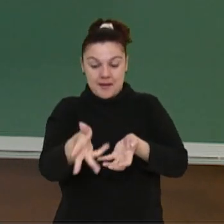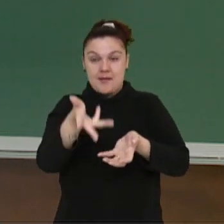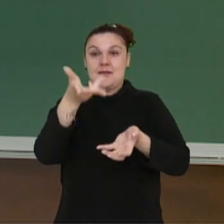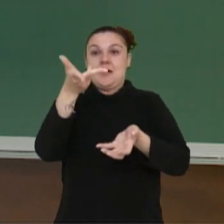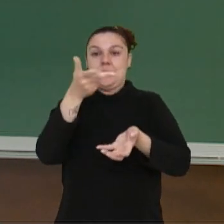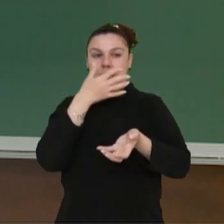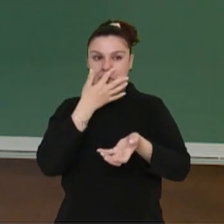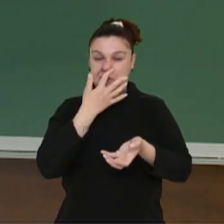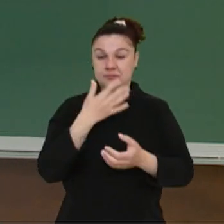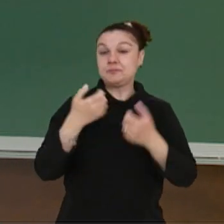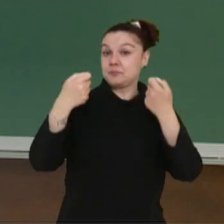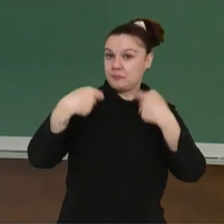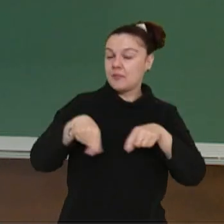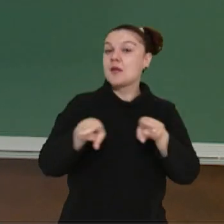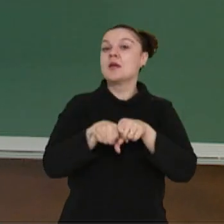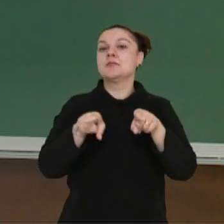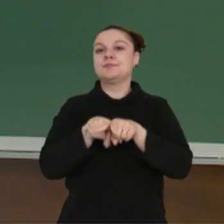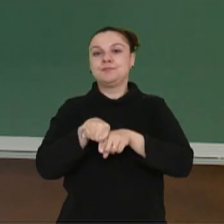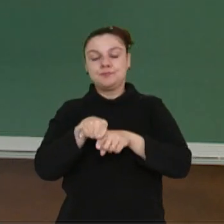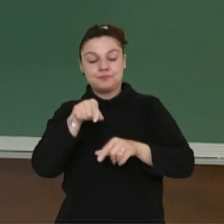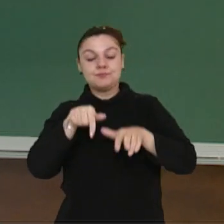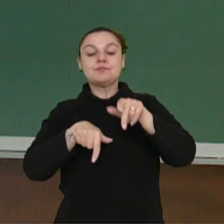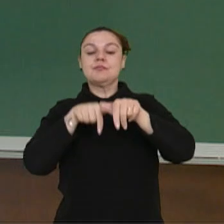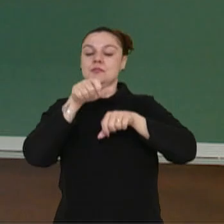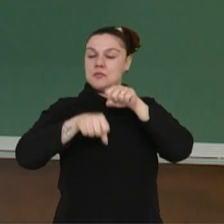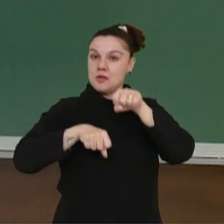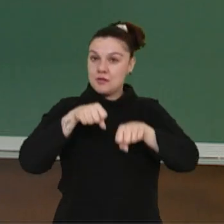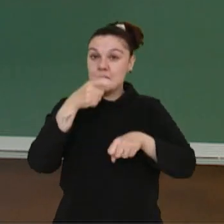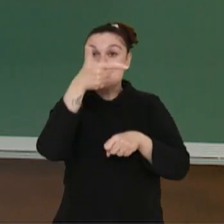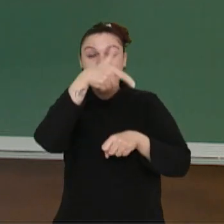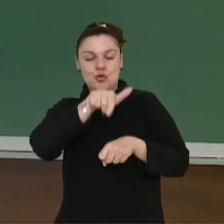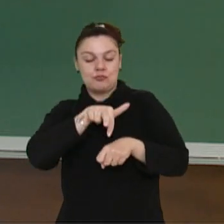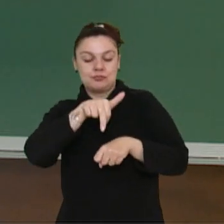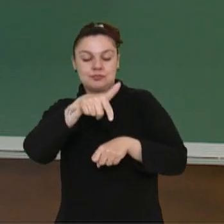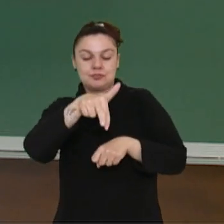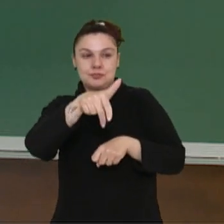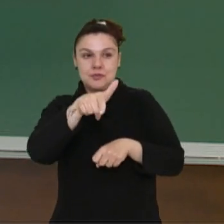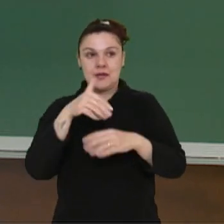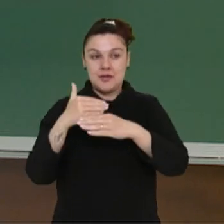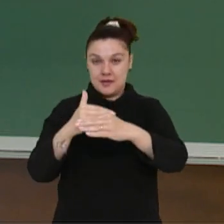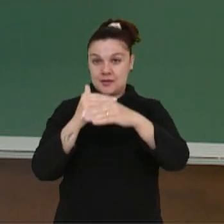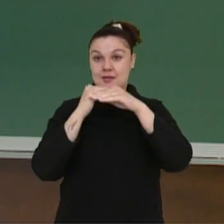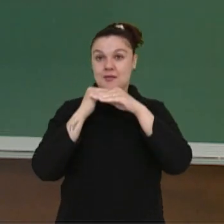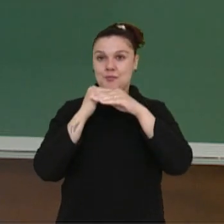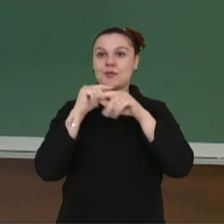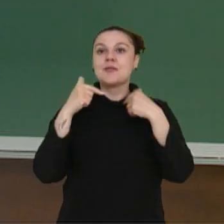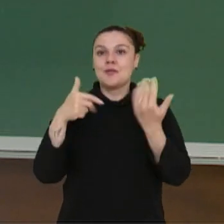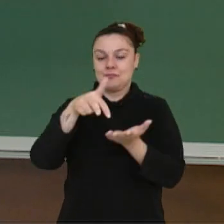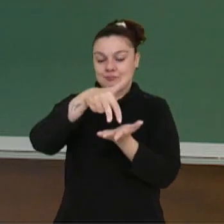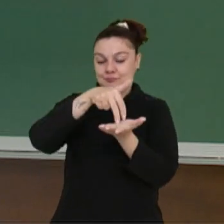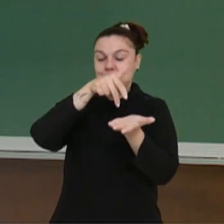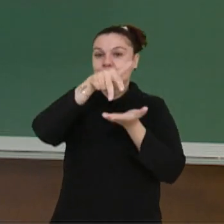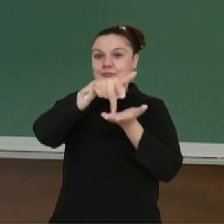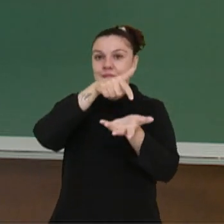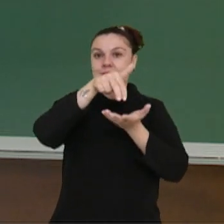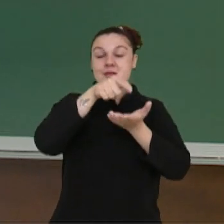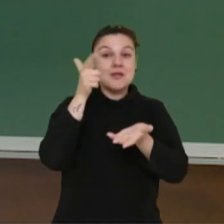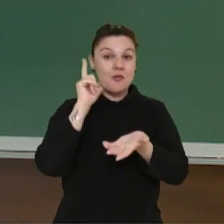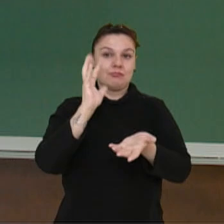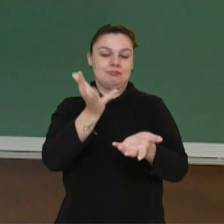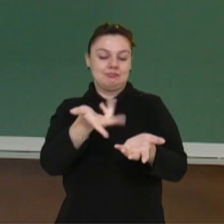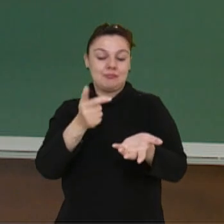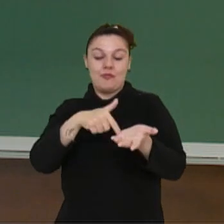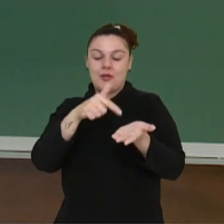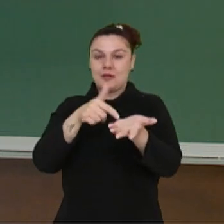para acelerar, você logo depois de um momento você consegue de novo fazer aquele equilíbrio, ou seja, você alcança a